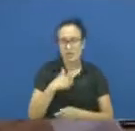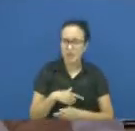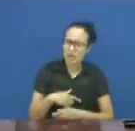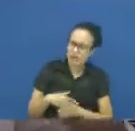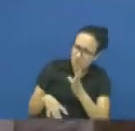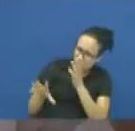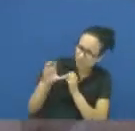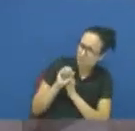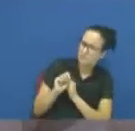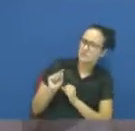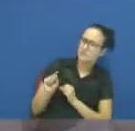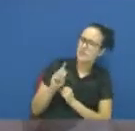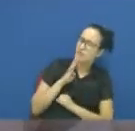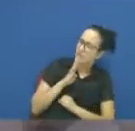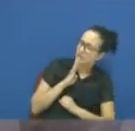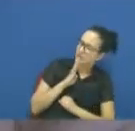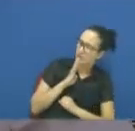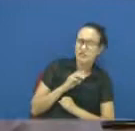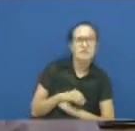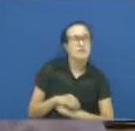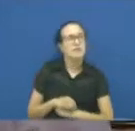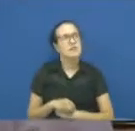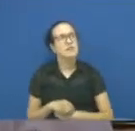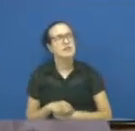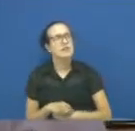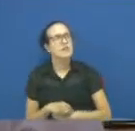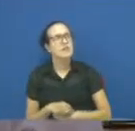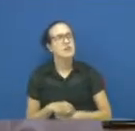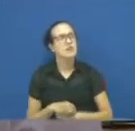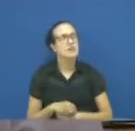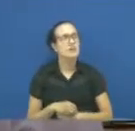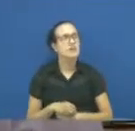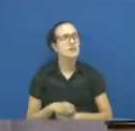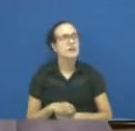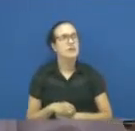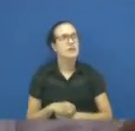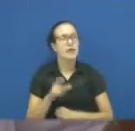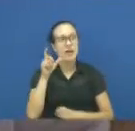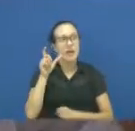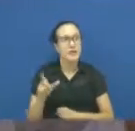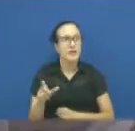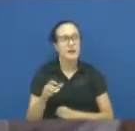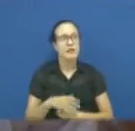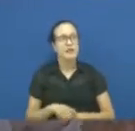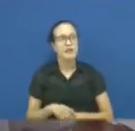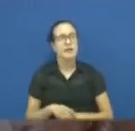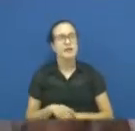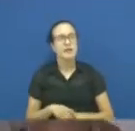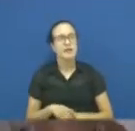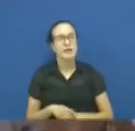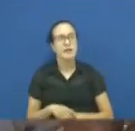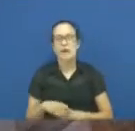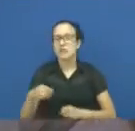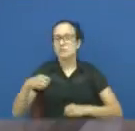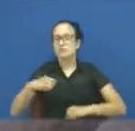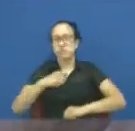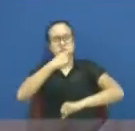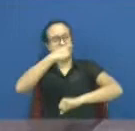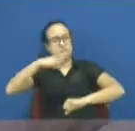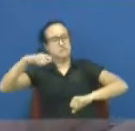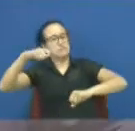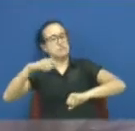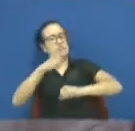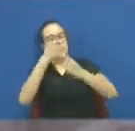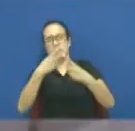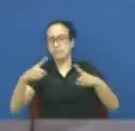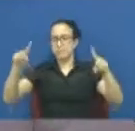aprendi e conheci o seu Lote, dona Neuza, ele com a sua Lote e sua orquestra, no então